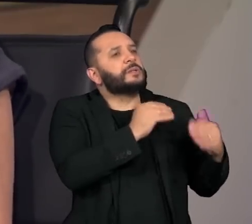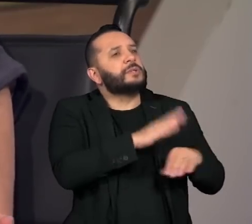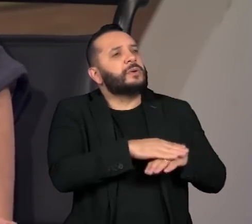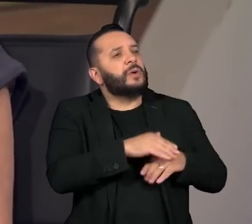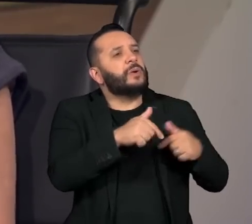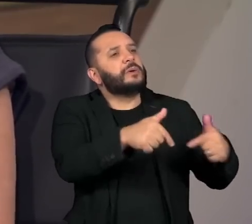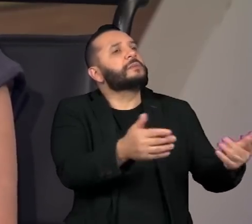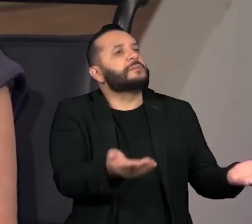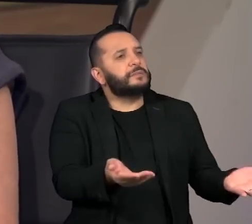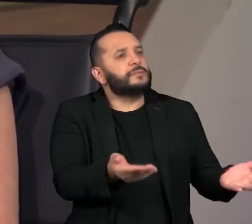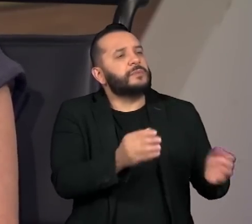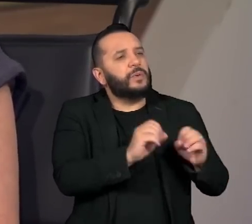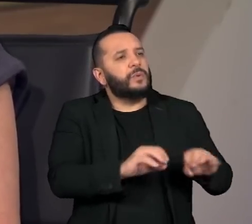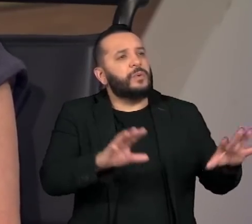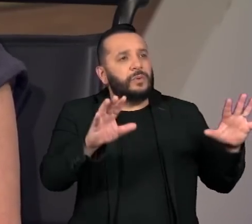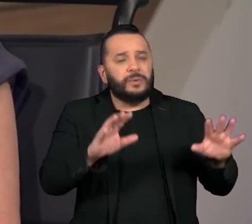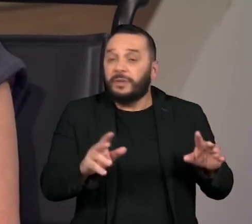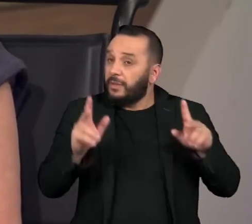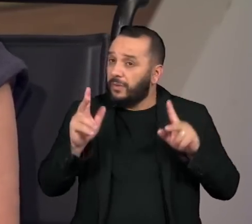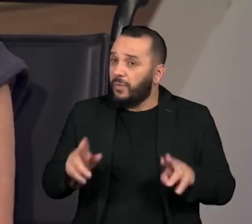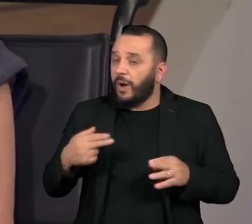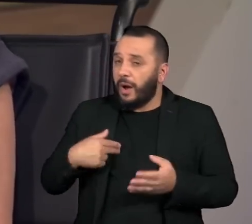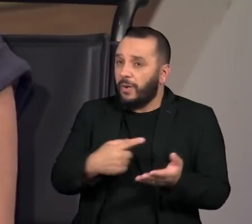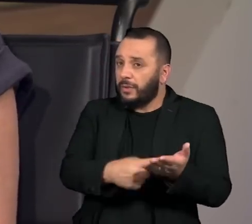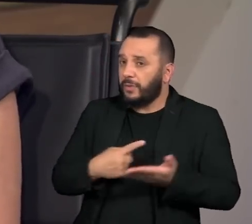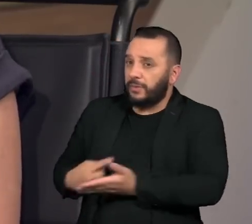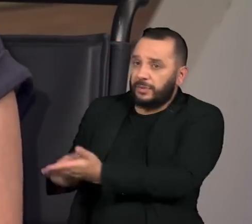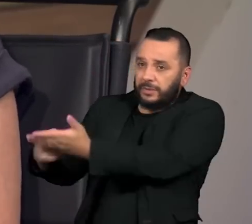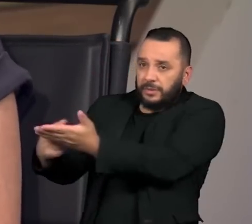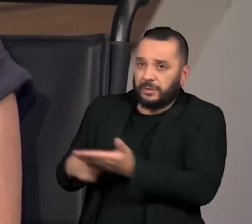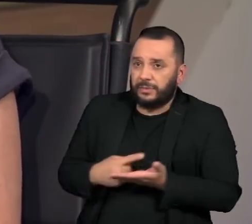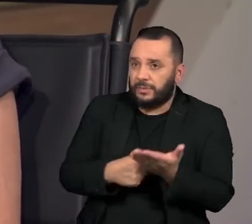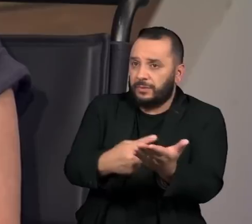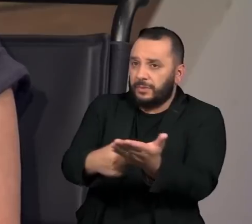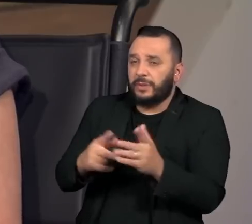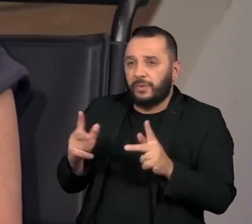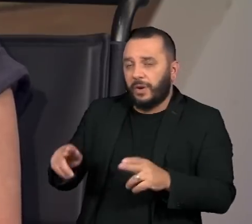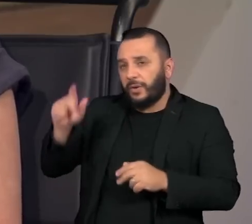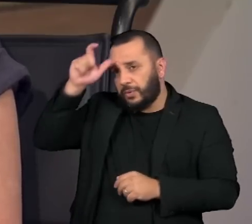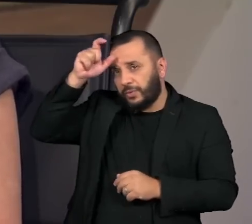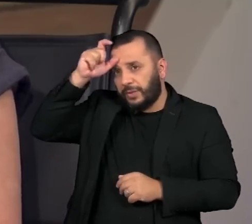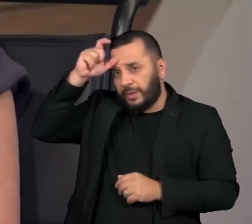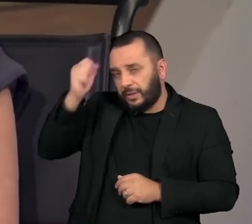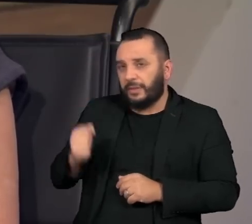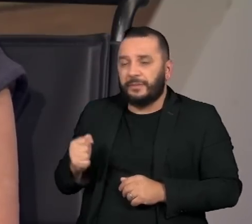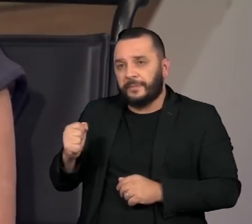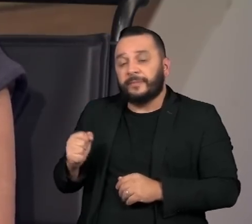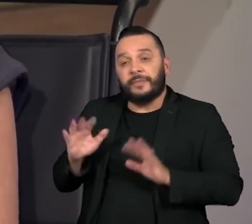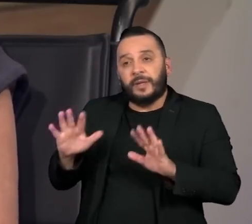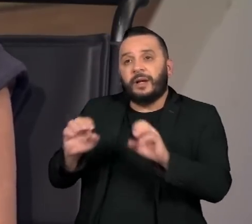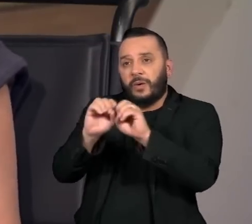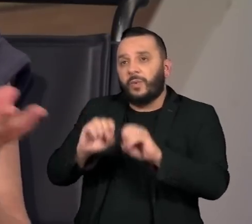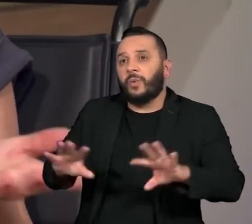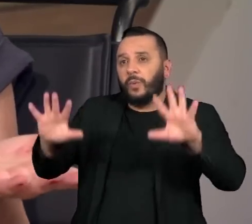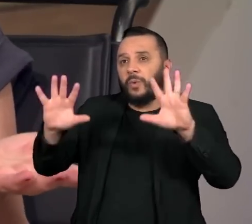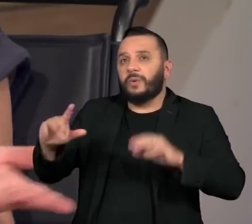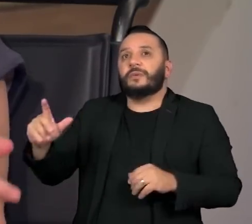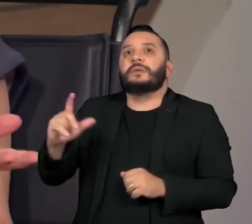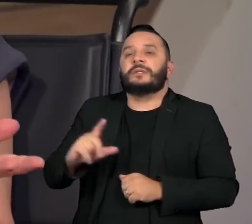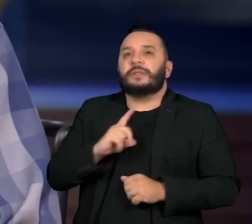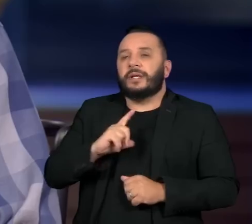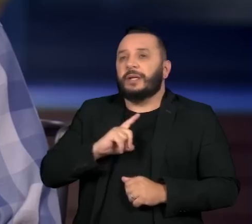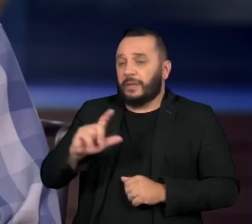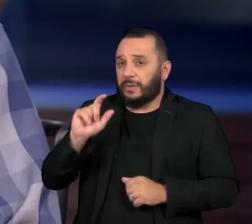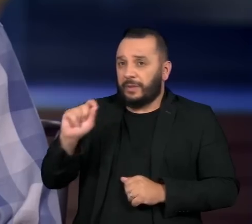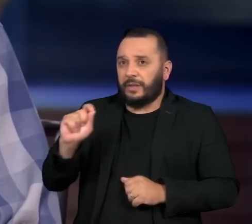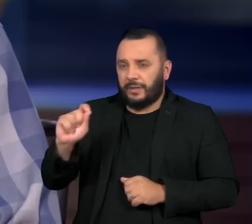que a Turquia fez no início, né? Só que a ONU, lá no Conselho de Segurança das Nações Unidas, você vai ter um sistema que a gente chama de vetos